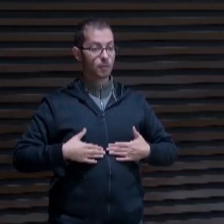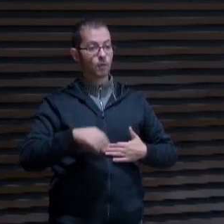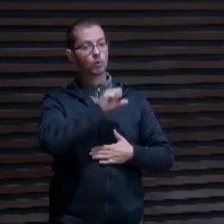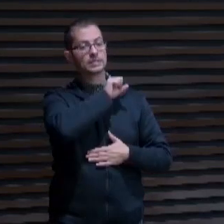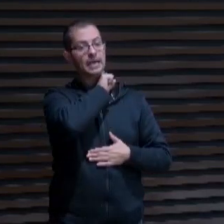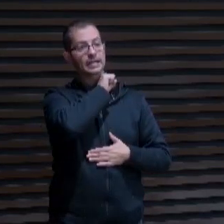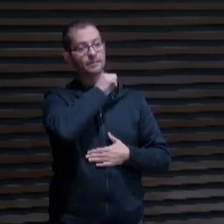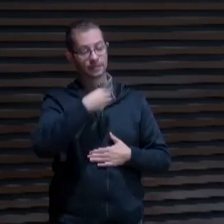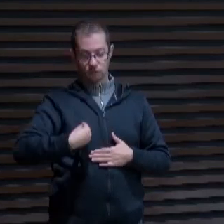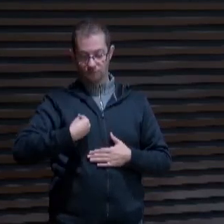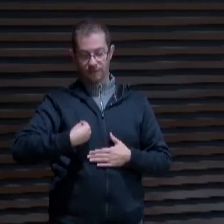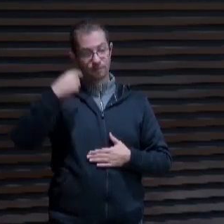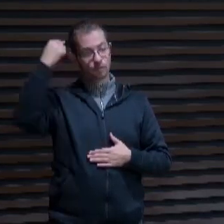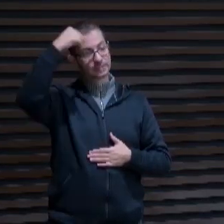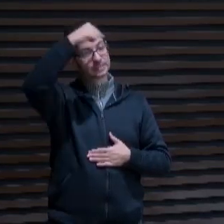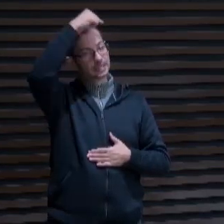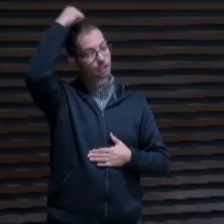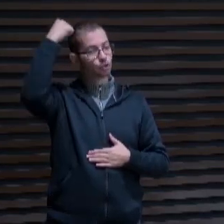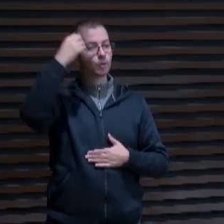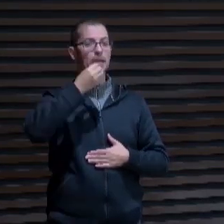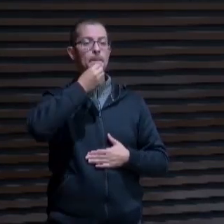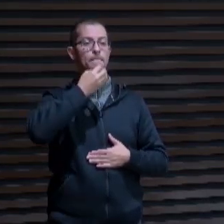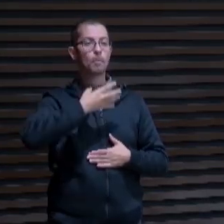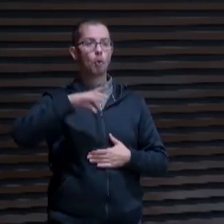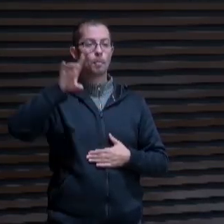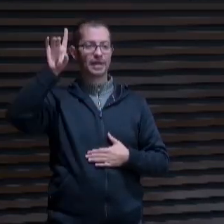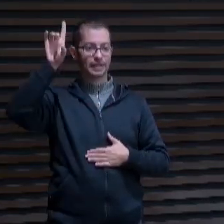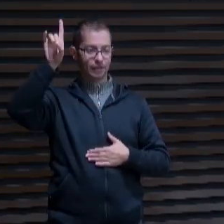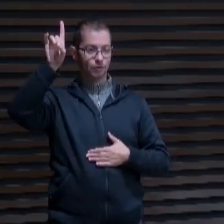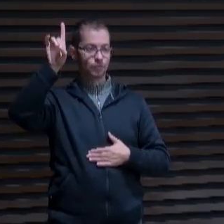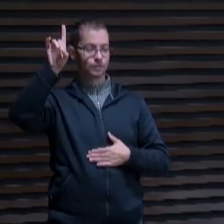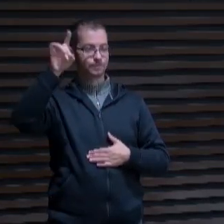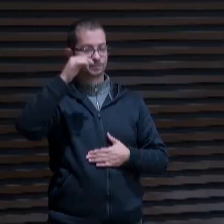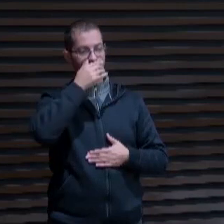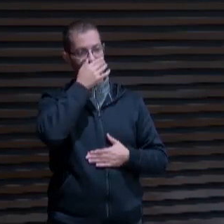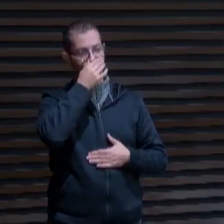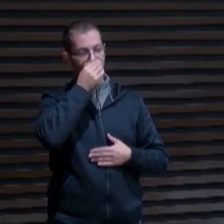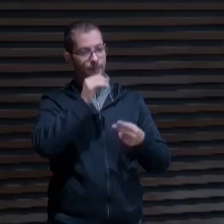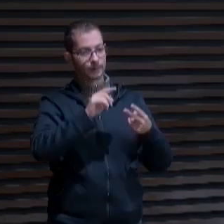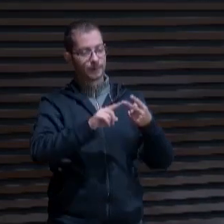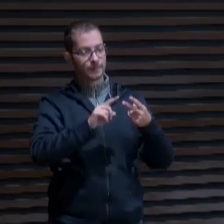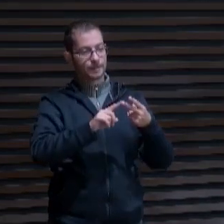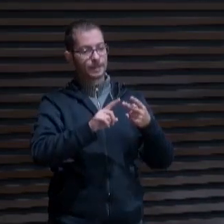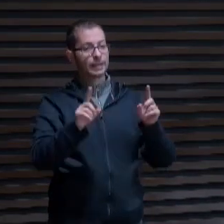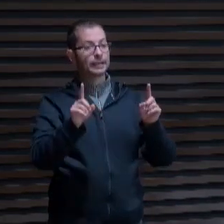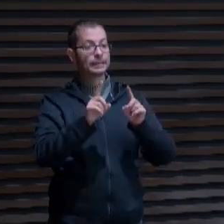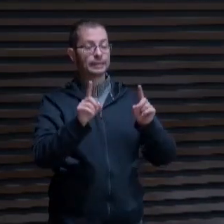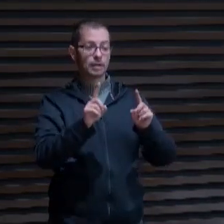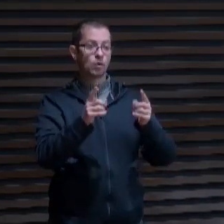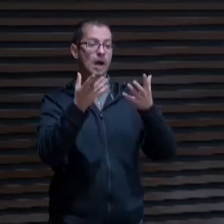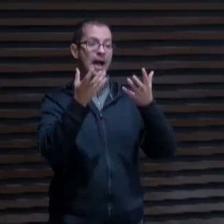vivo, santo e agradável a Deus, que é o vosso culto racional. 2. E não vos conformeis